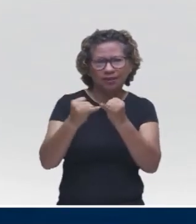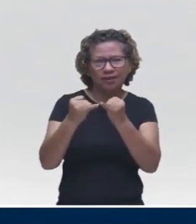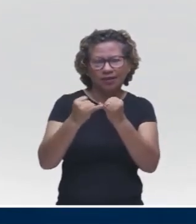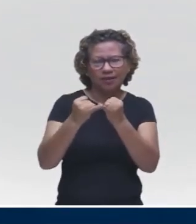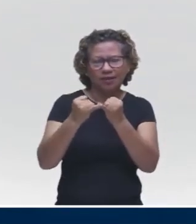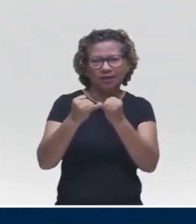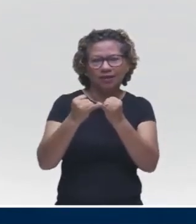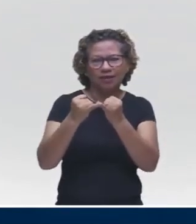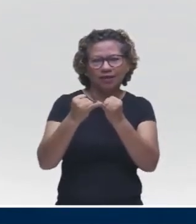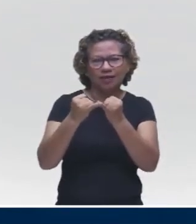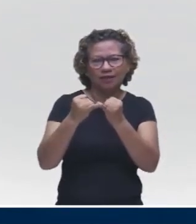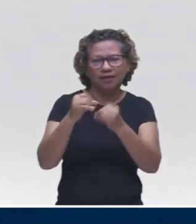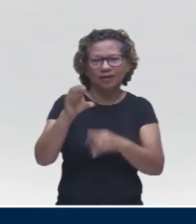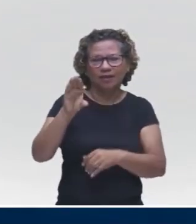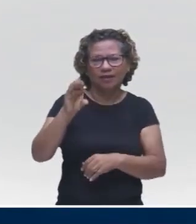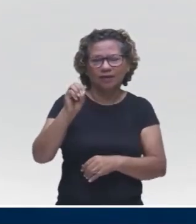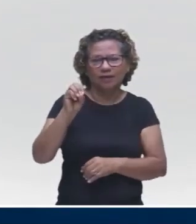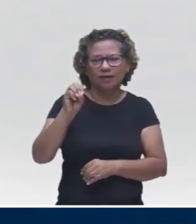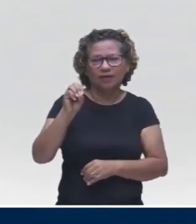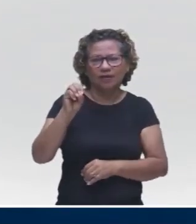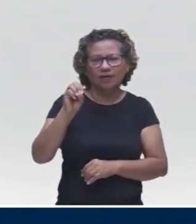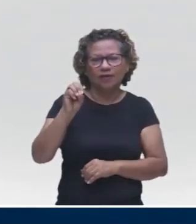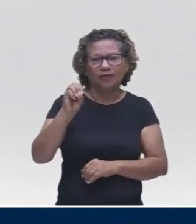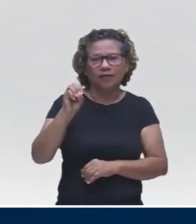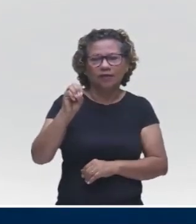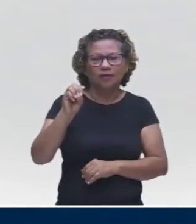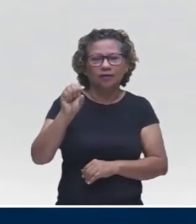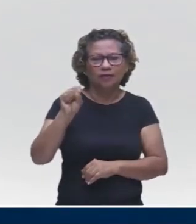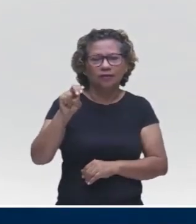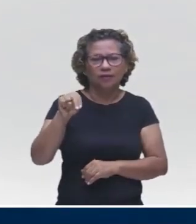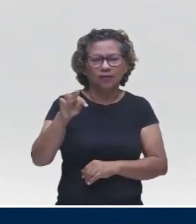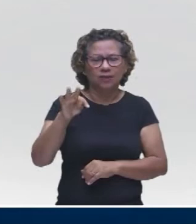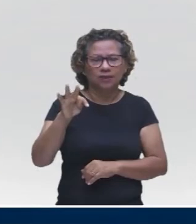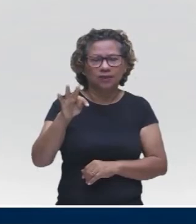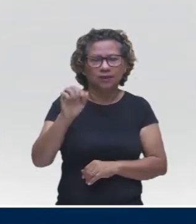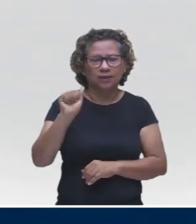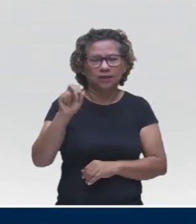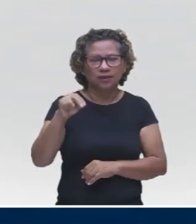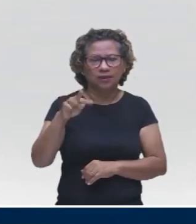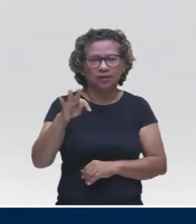nossa constante na função, do nosso termo independente.